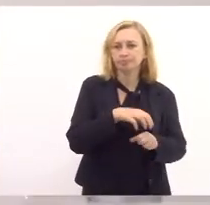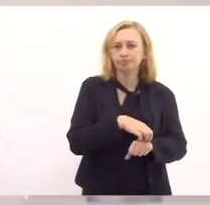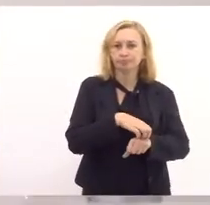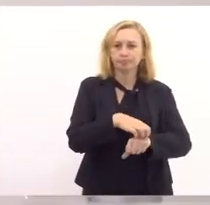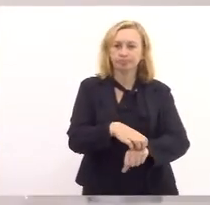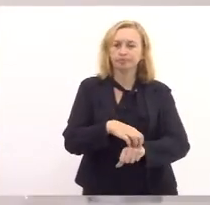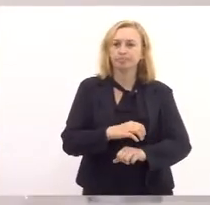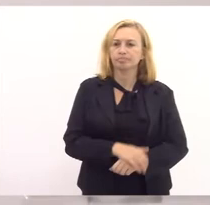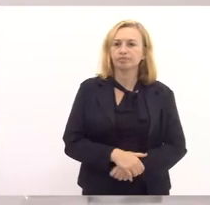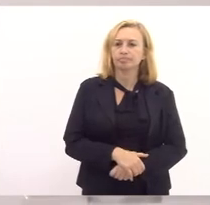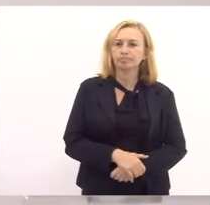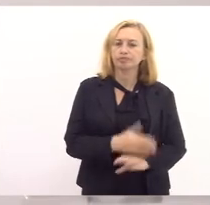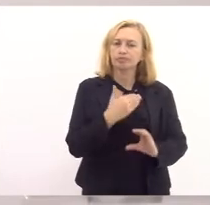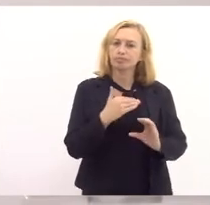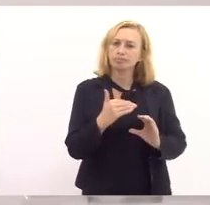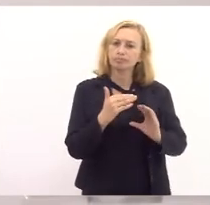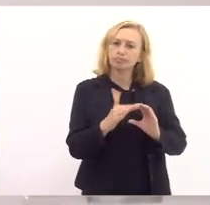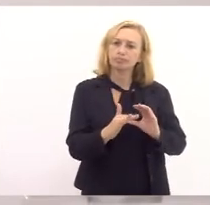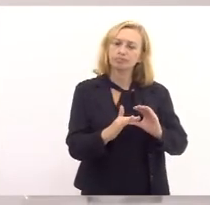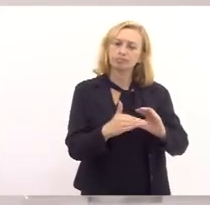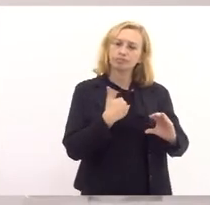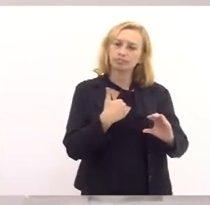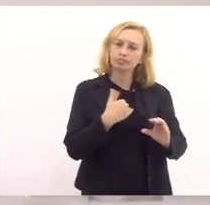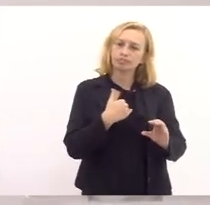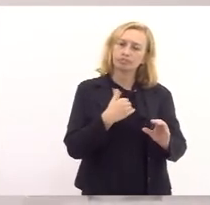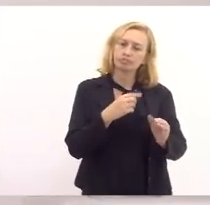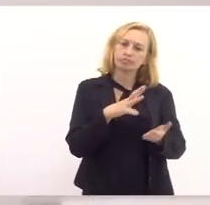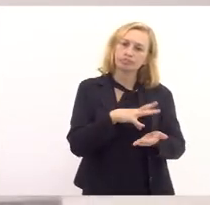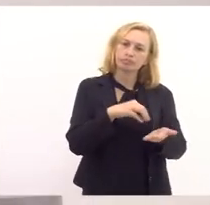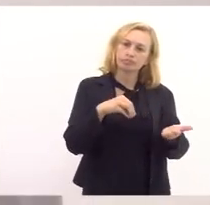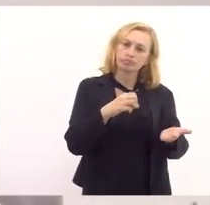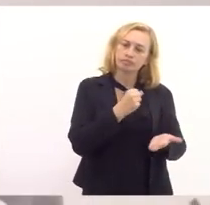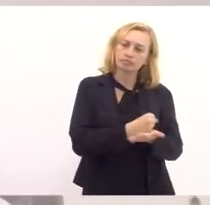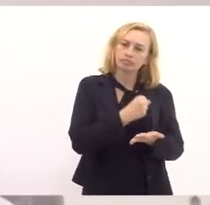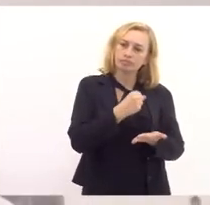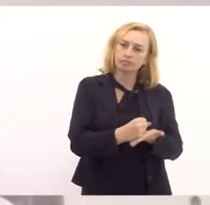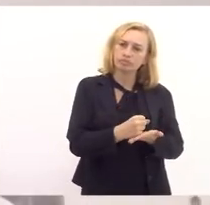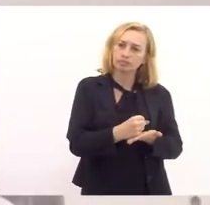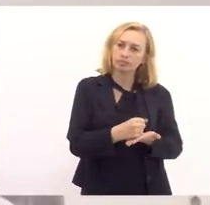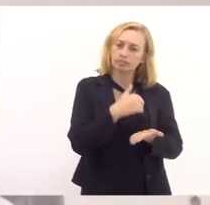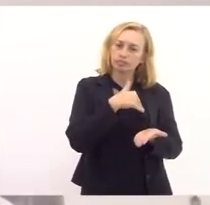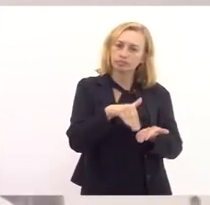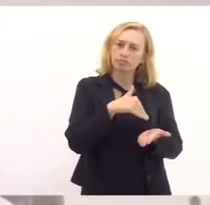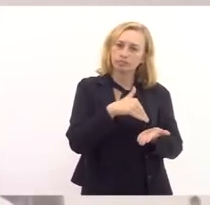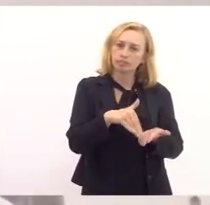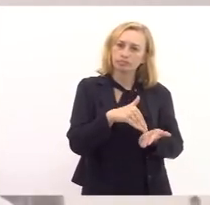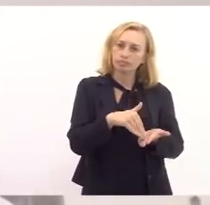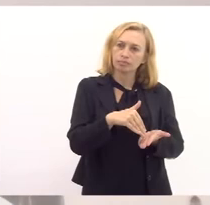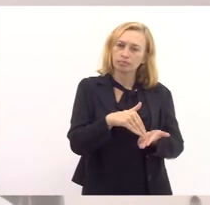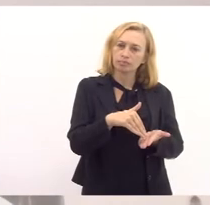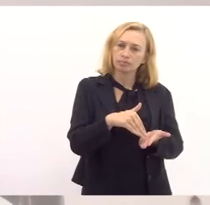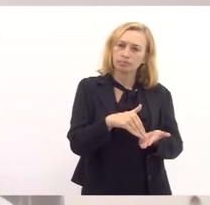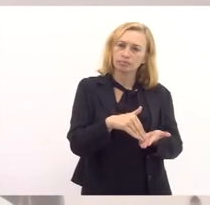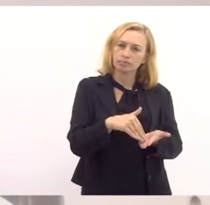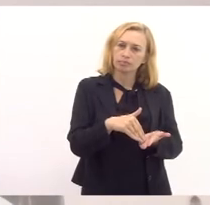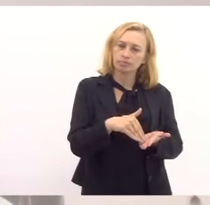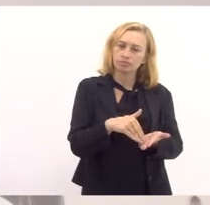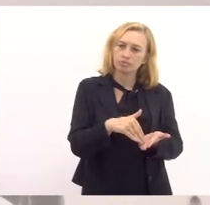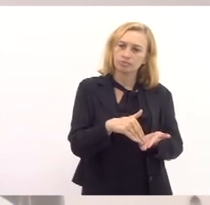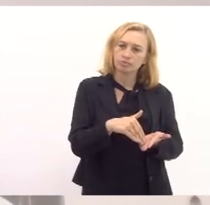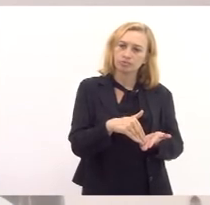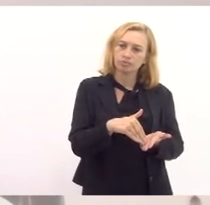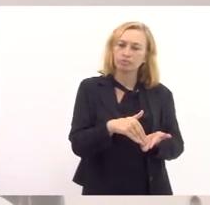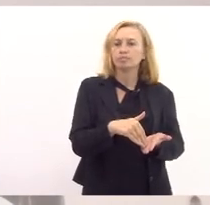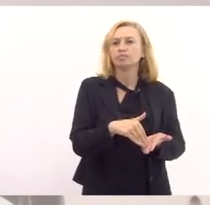Transporte nos enviasse a cópia do contrato da Secretaria de Transportes com o